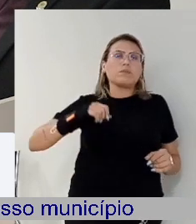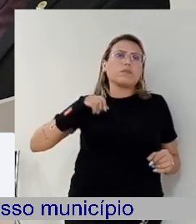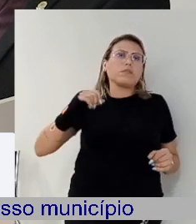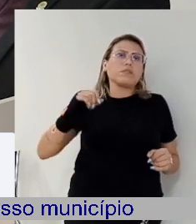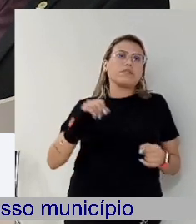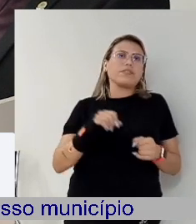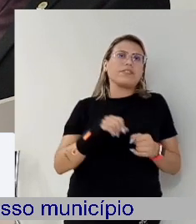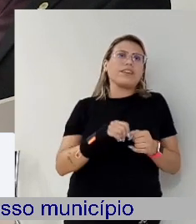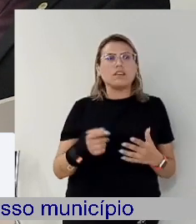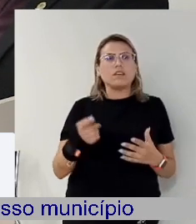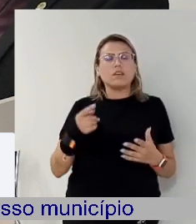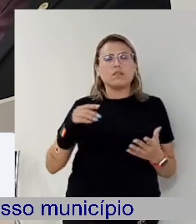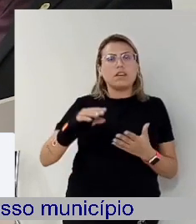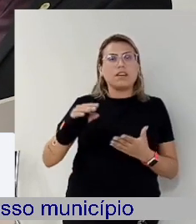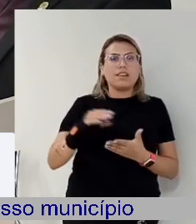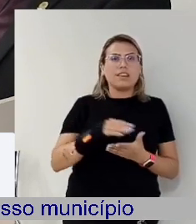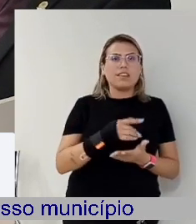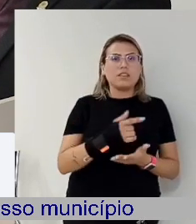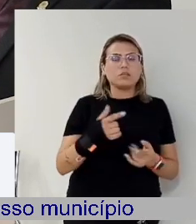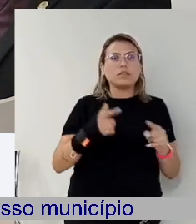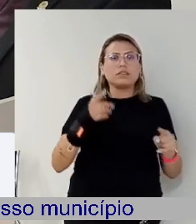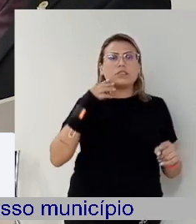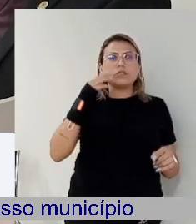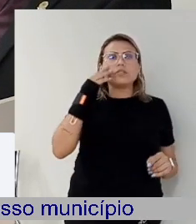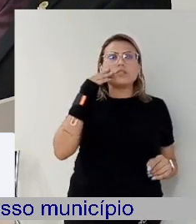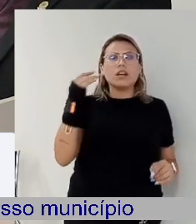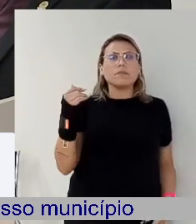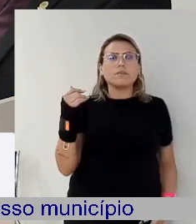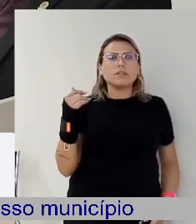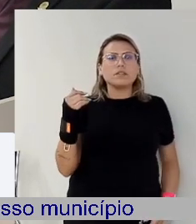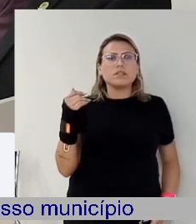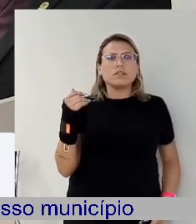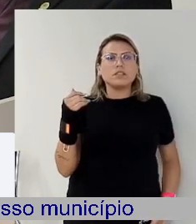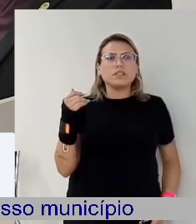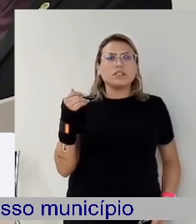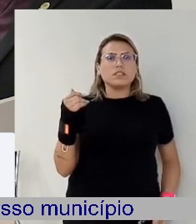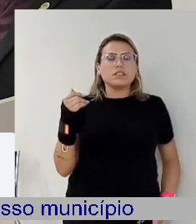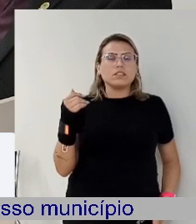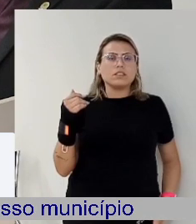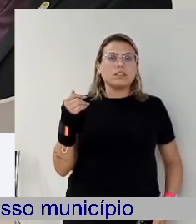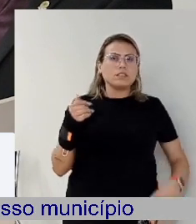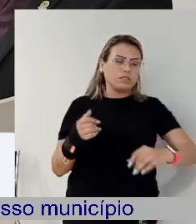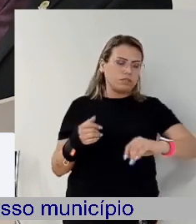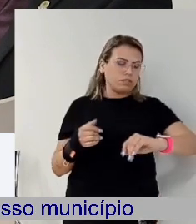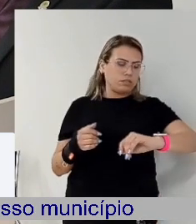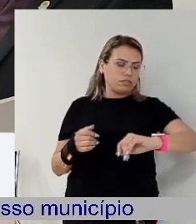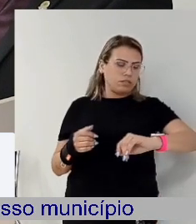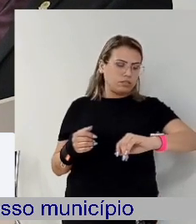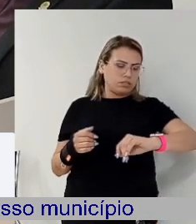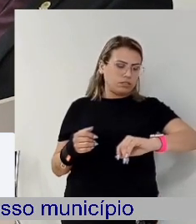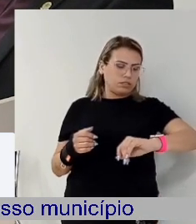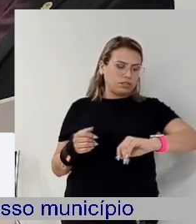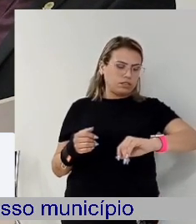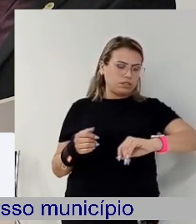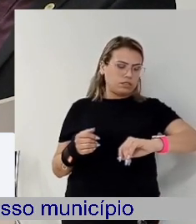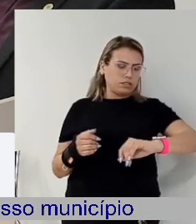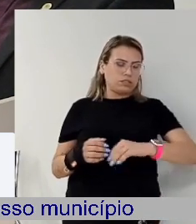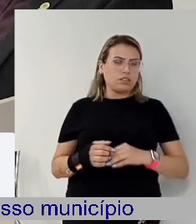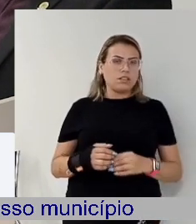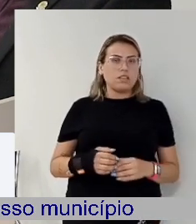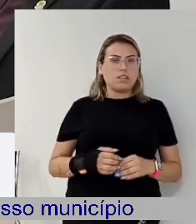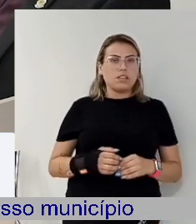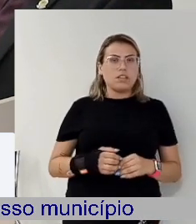que não tem recurso tudo mais mas a gente sabe muito bem da problemática que há em uma secretaria desse tipo a começar pelos